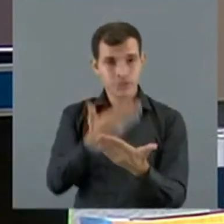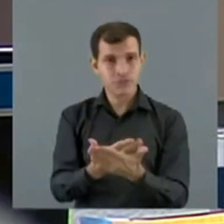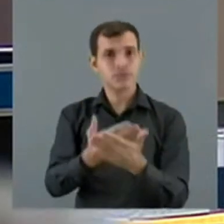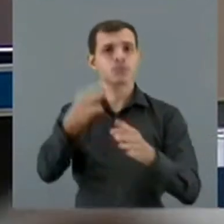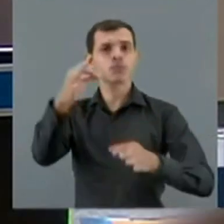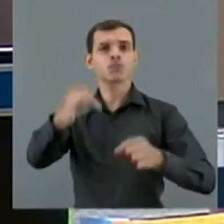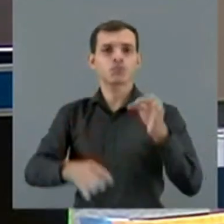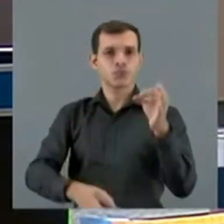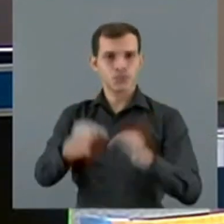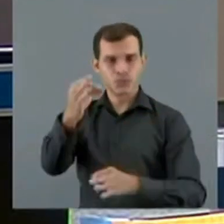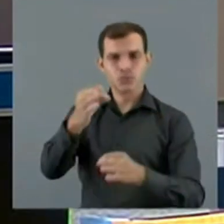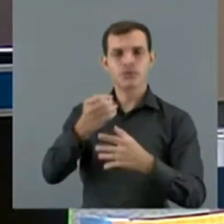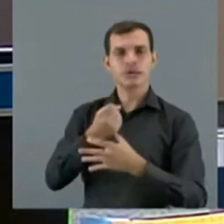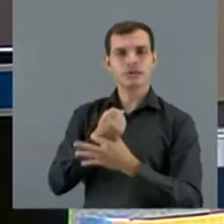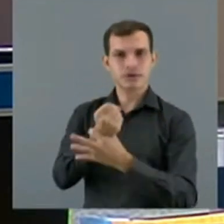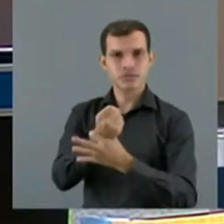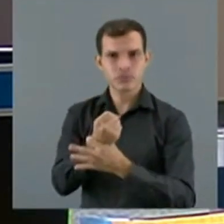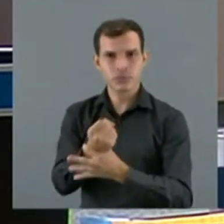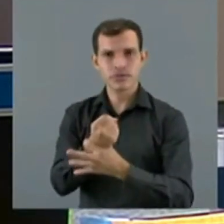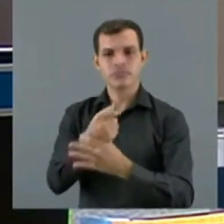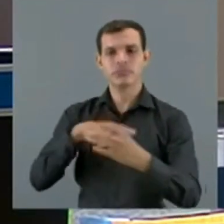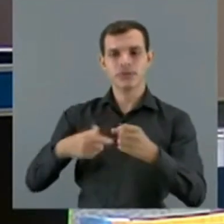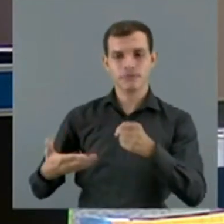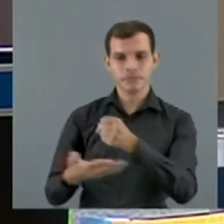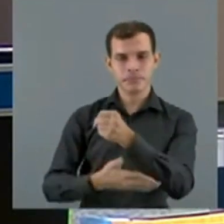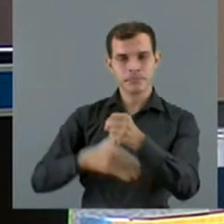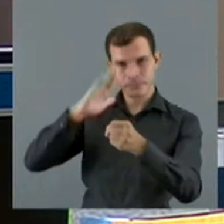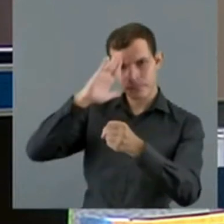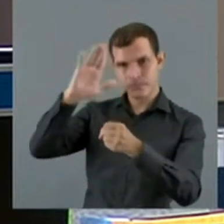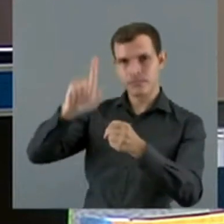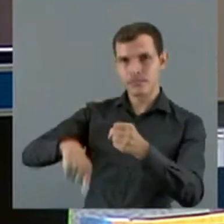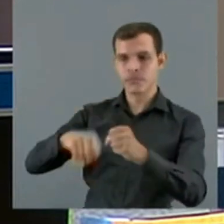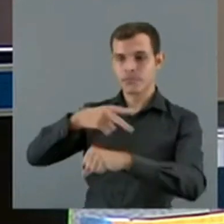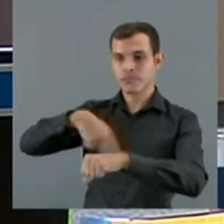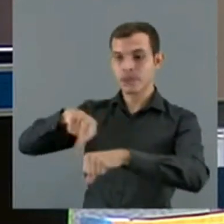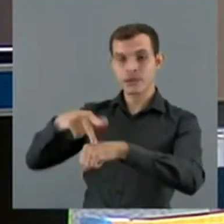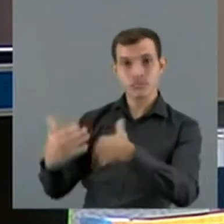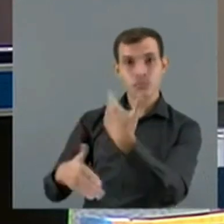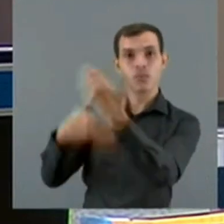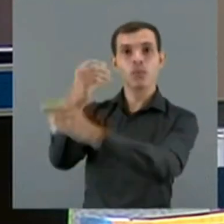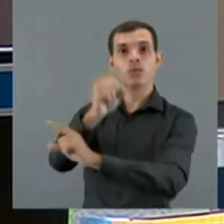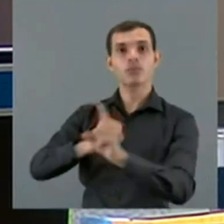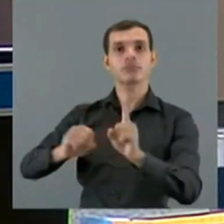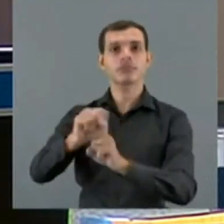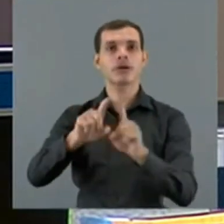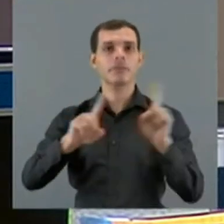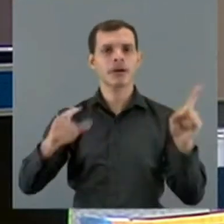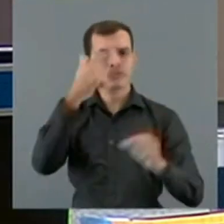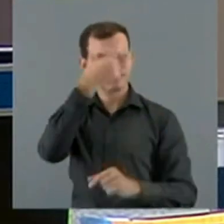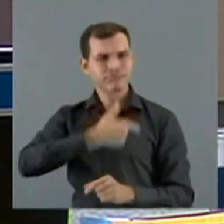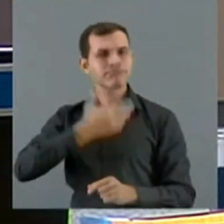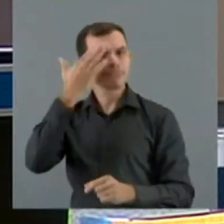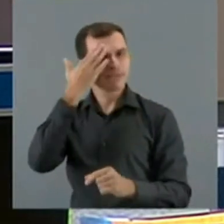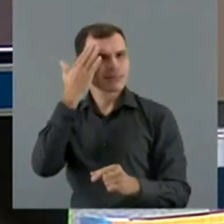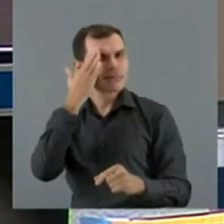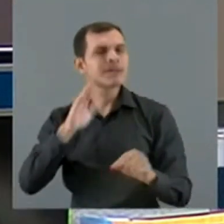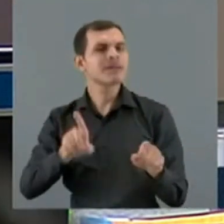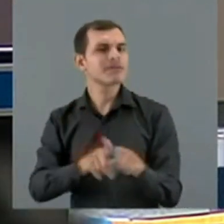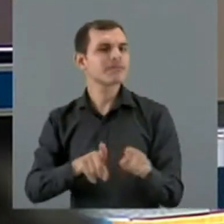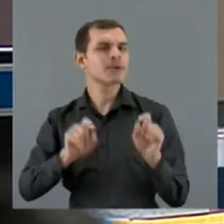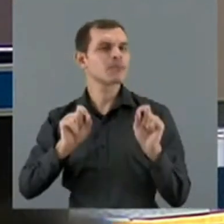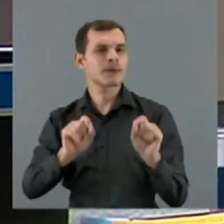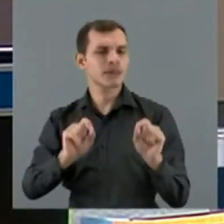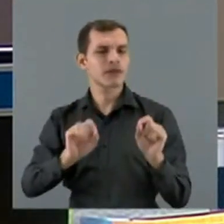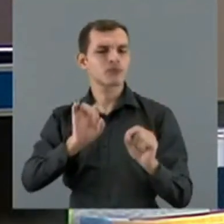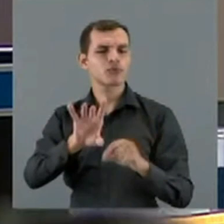para a estabilidade econômica e o desenvolvimento social de um país. Mas também entendo que ela é apenas